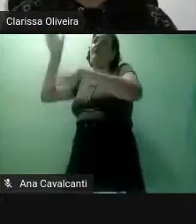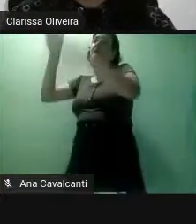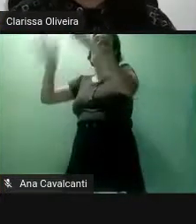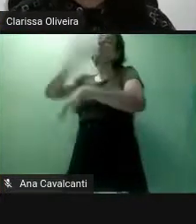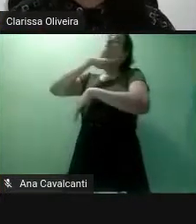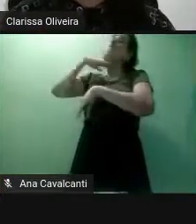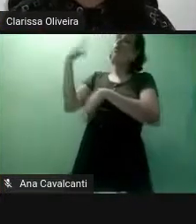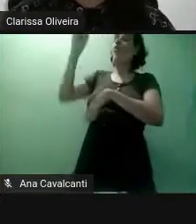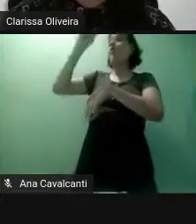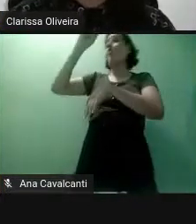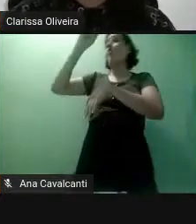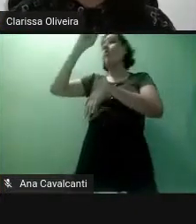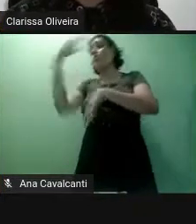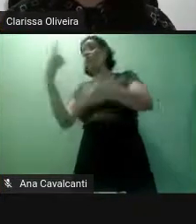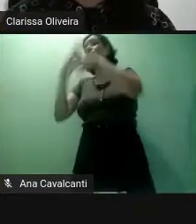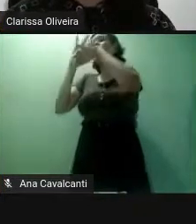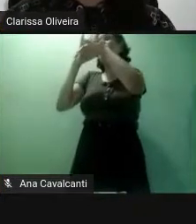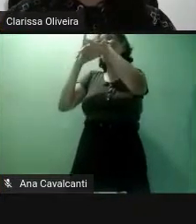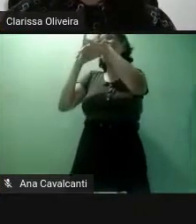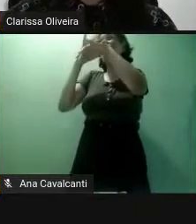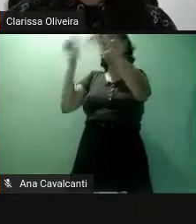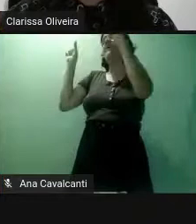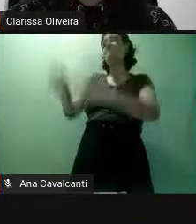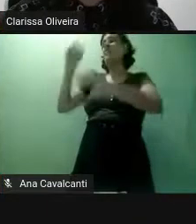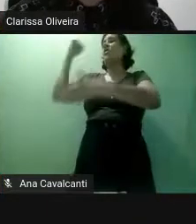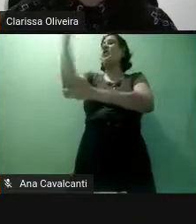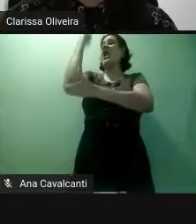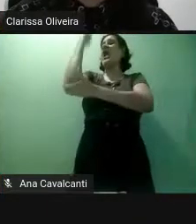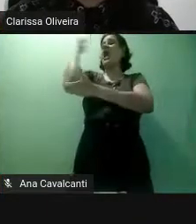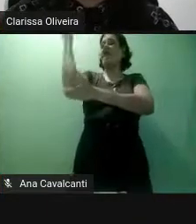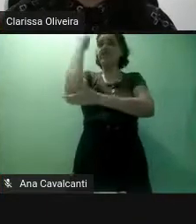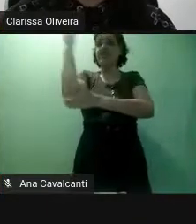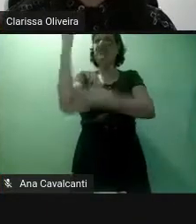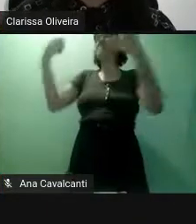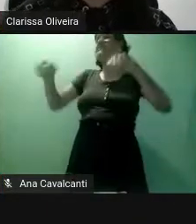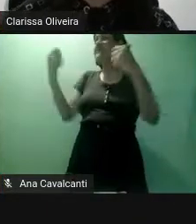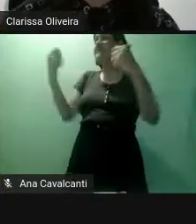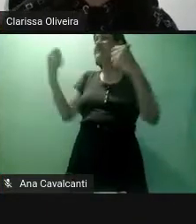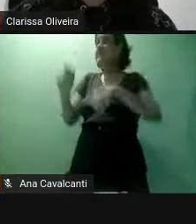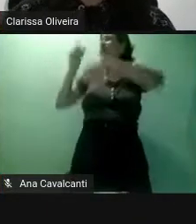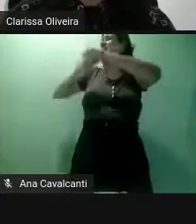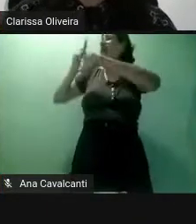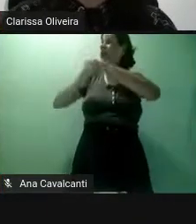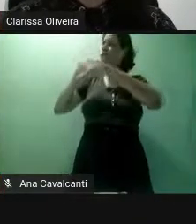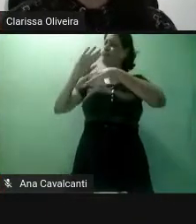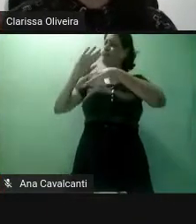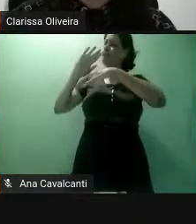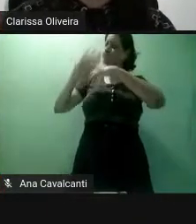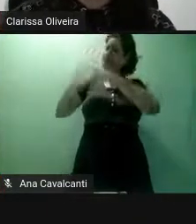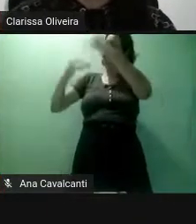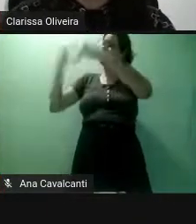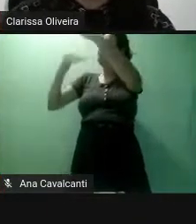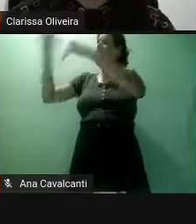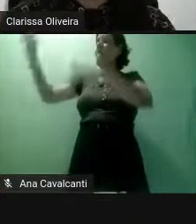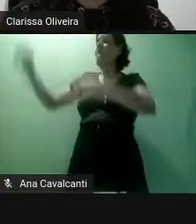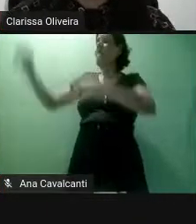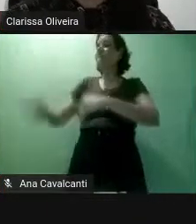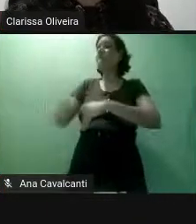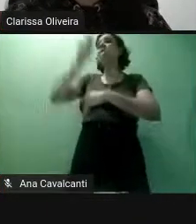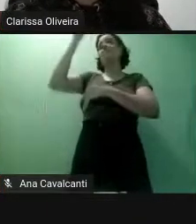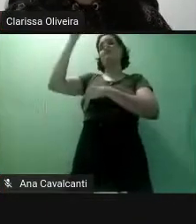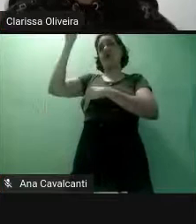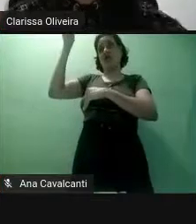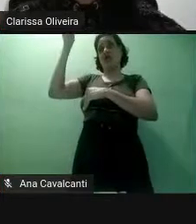da doença e precisando levar um tempo grande para retornar a ser o que era